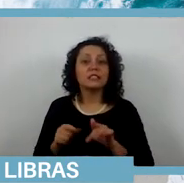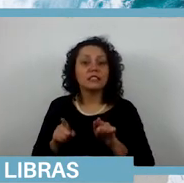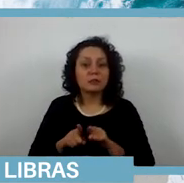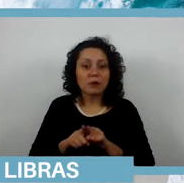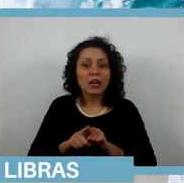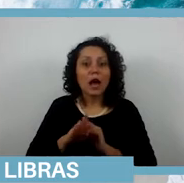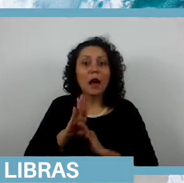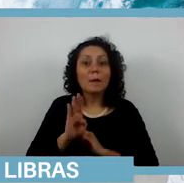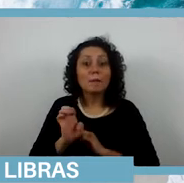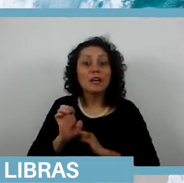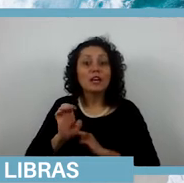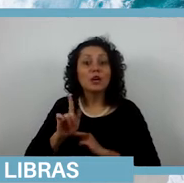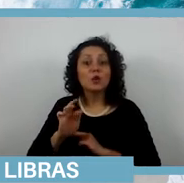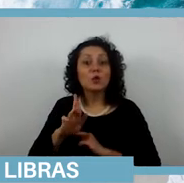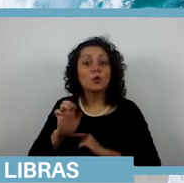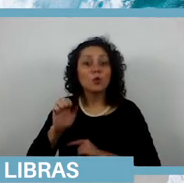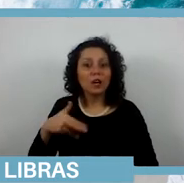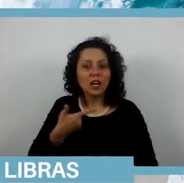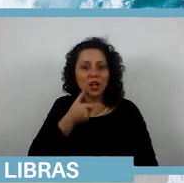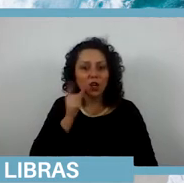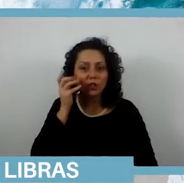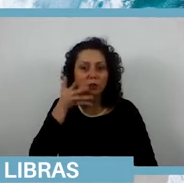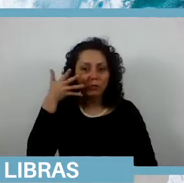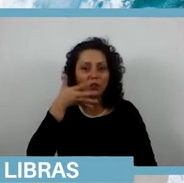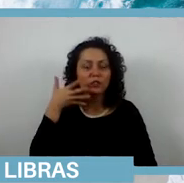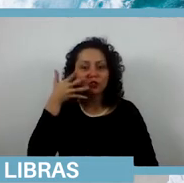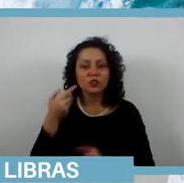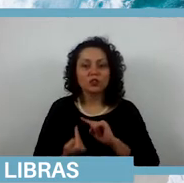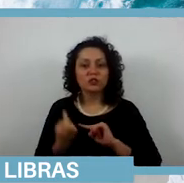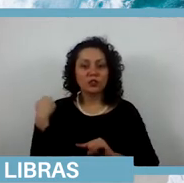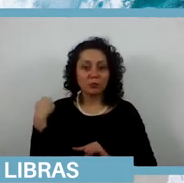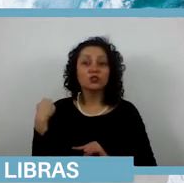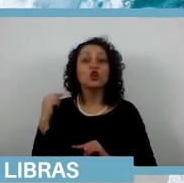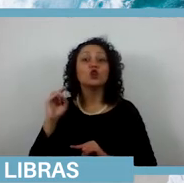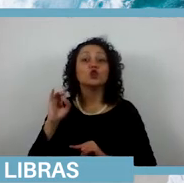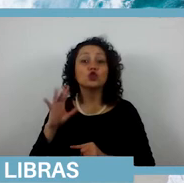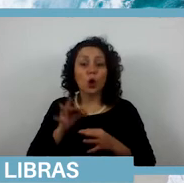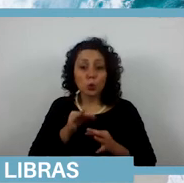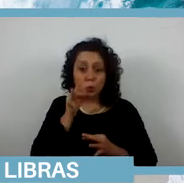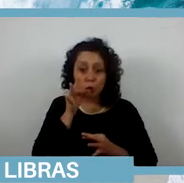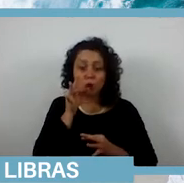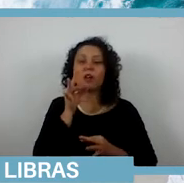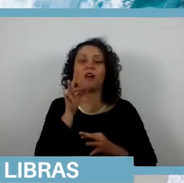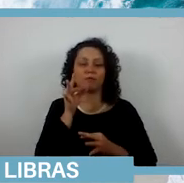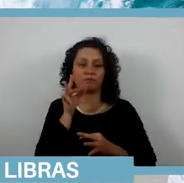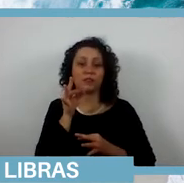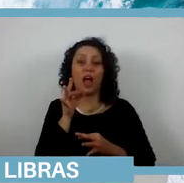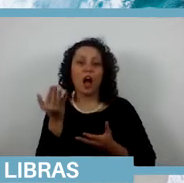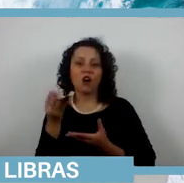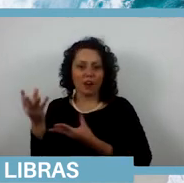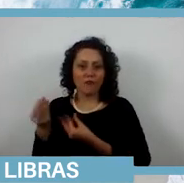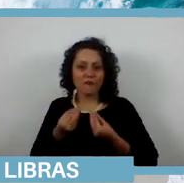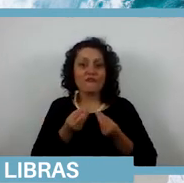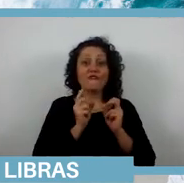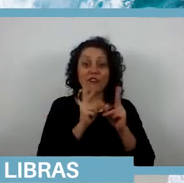né Na época elas faziam só os Canudos eu comecei a vender os produtos também revender os produtos dela sou a gente não já tem